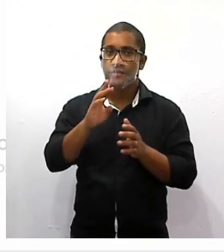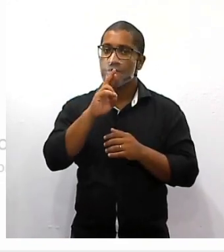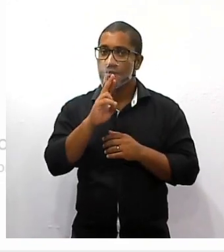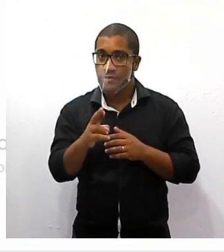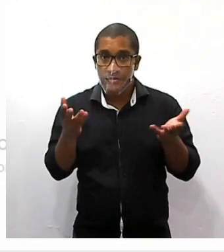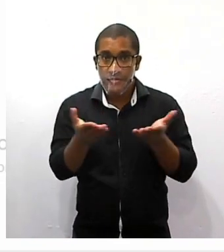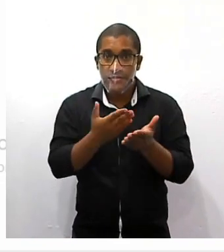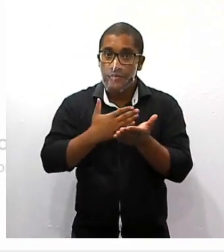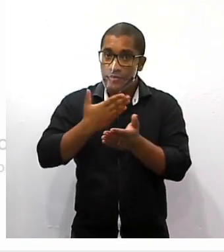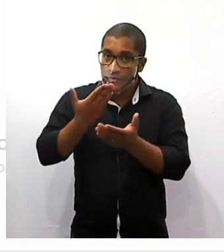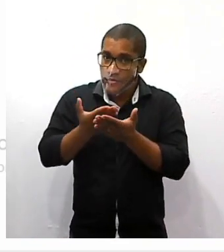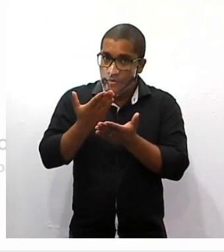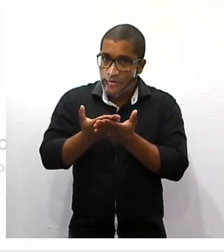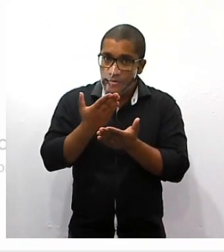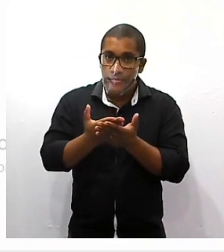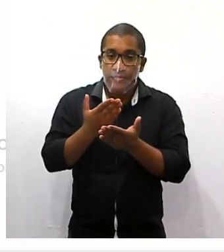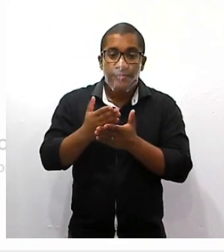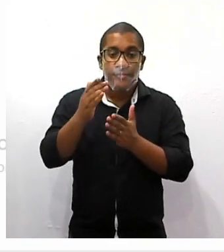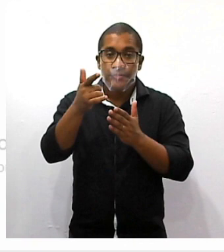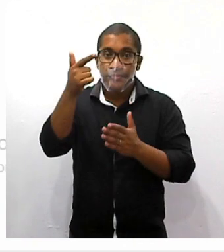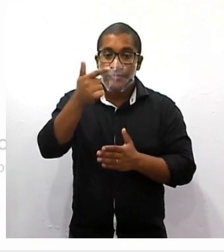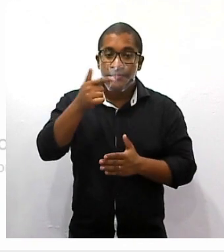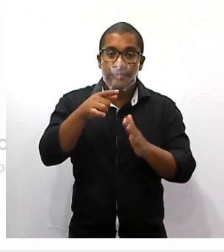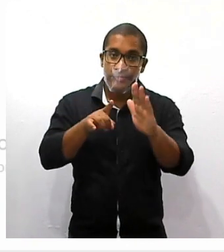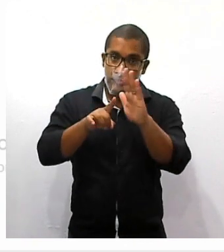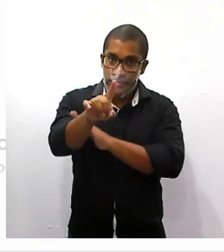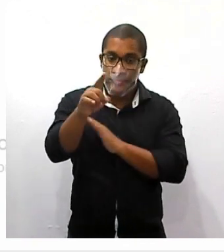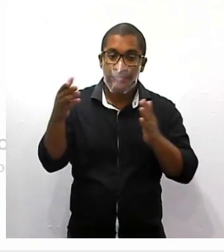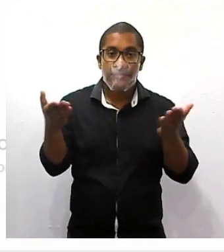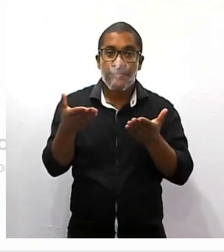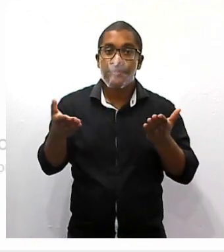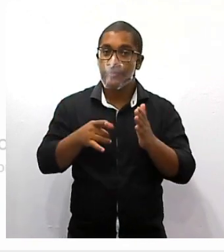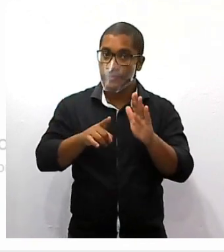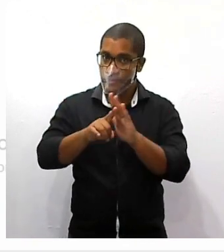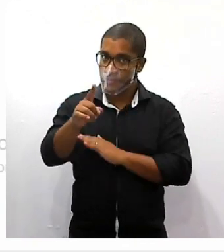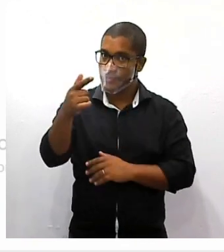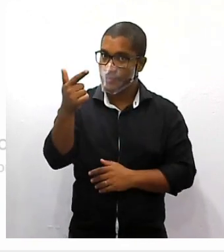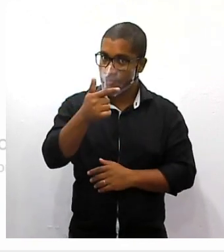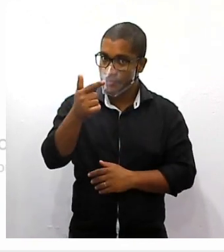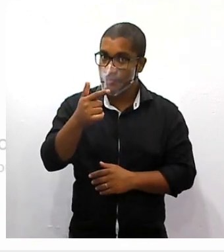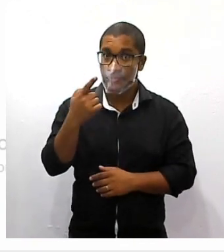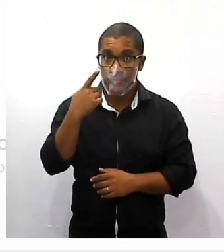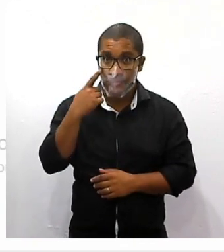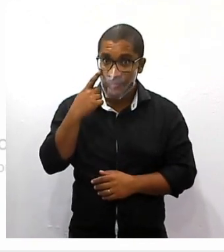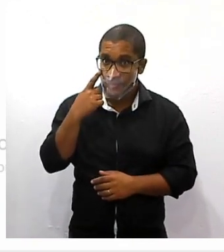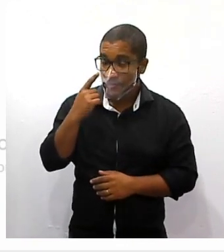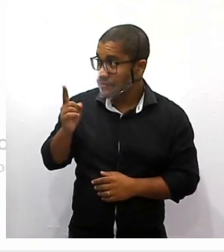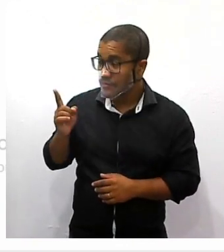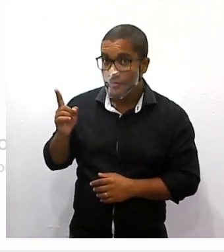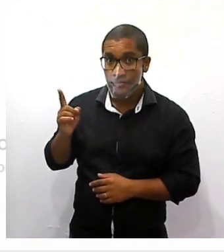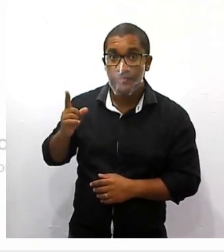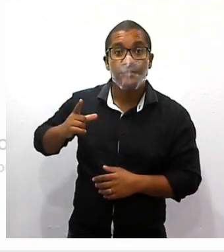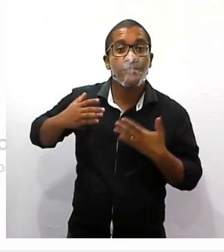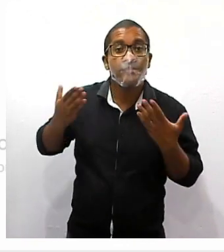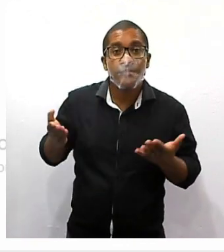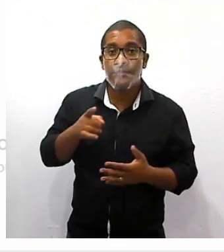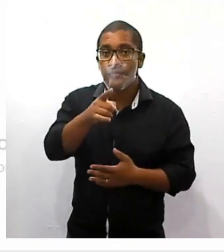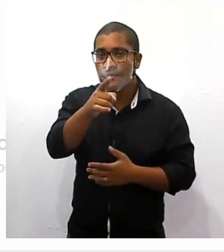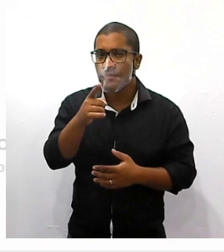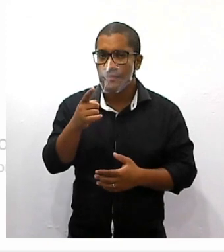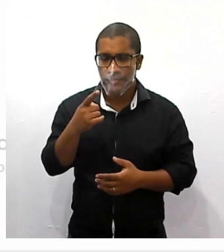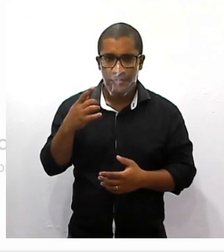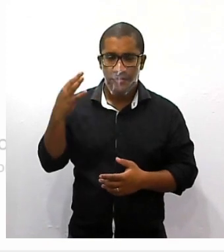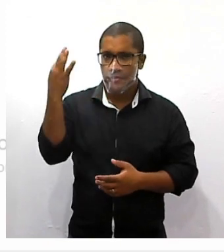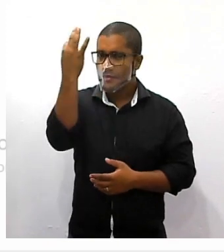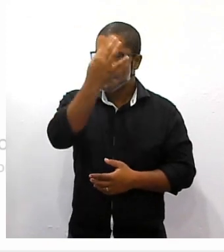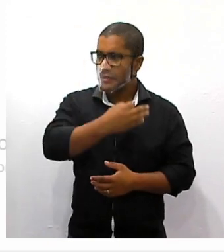agora começar a nossa segunda questão. Pronto, chegou a segunda questão. Cara, essa segunda questão, vê como ela é linda.